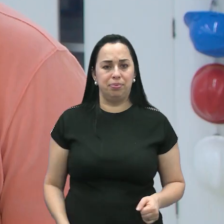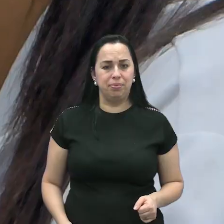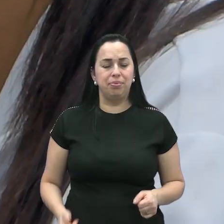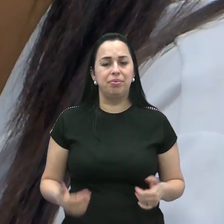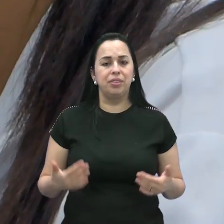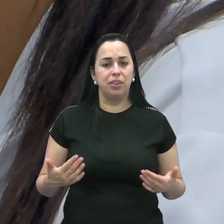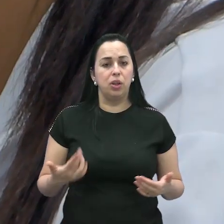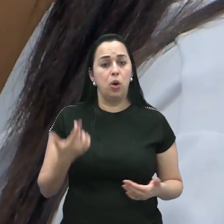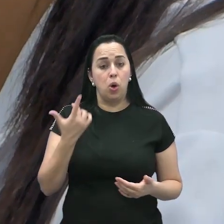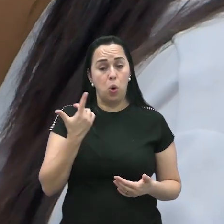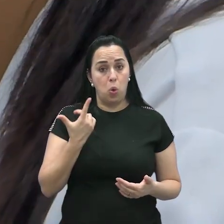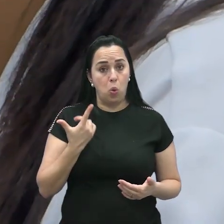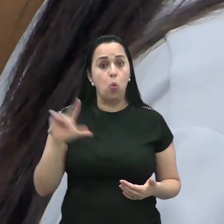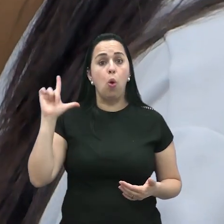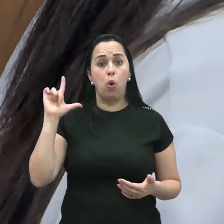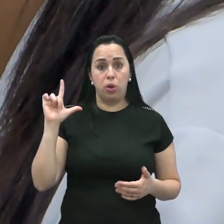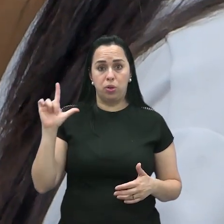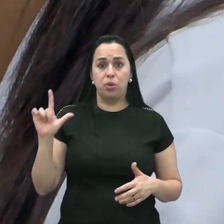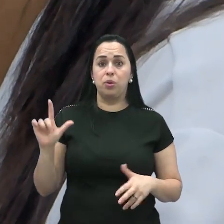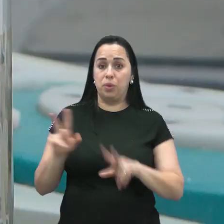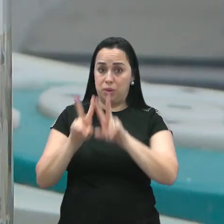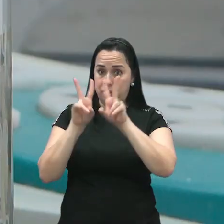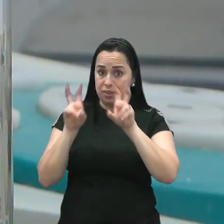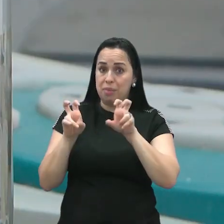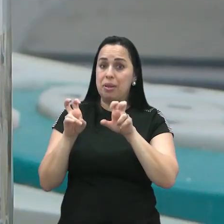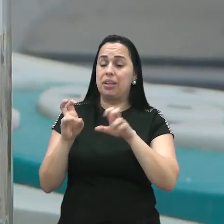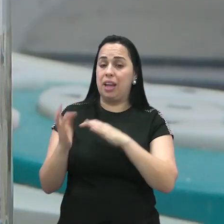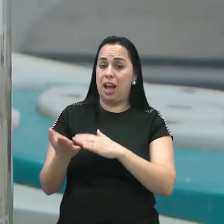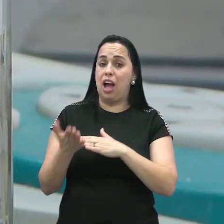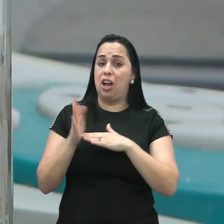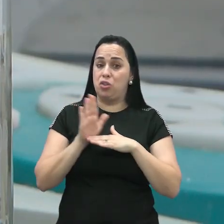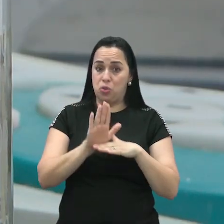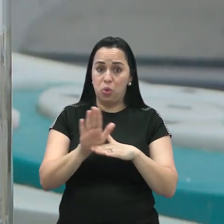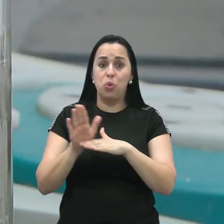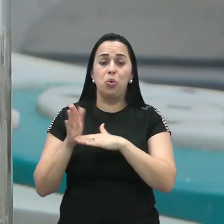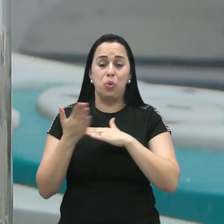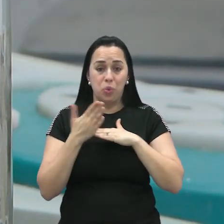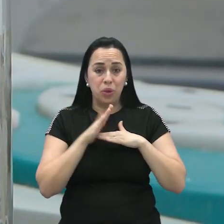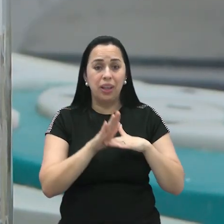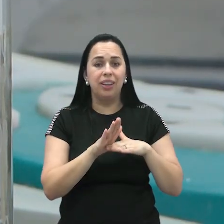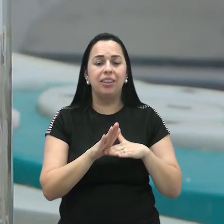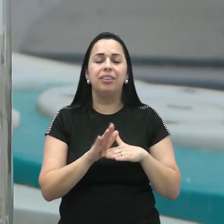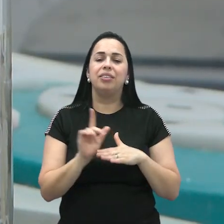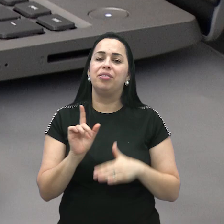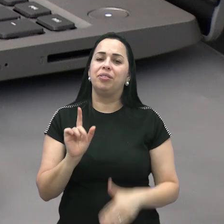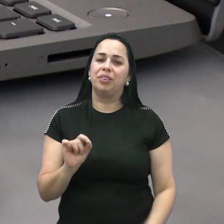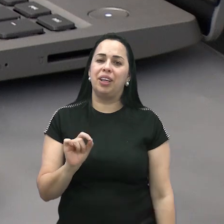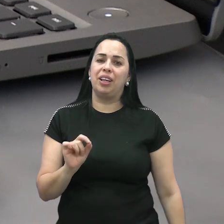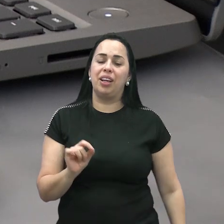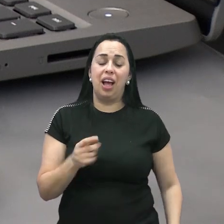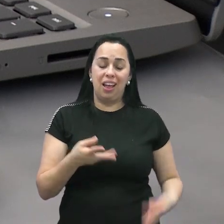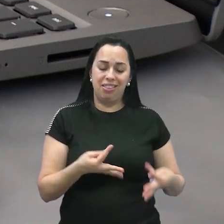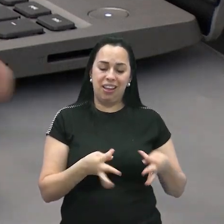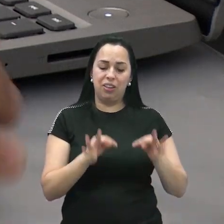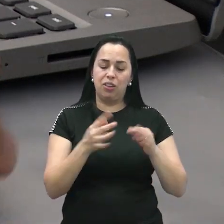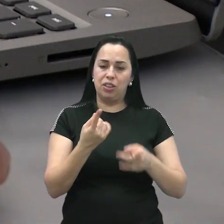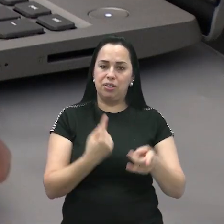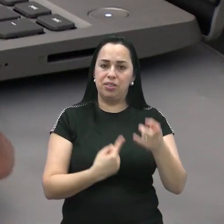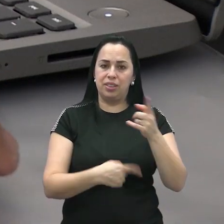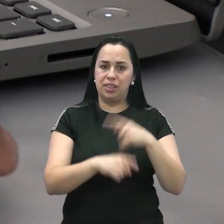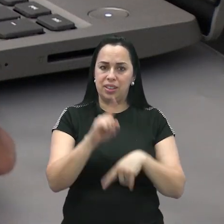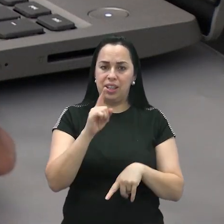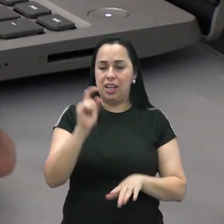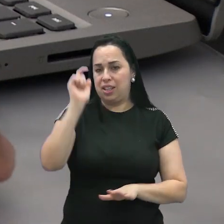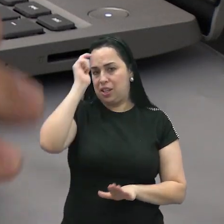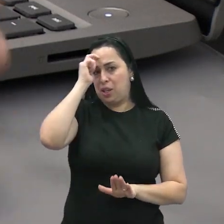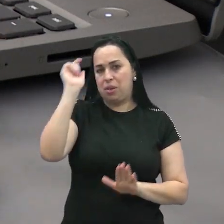né? Outro fator que colabora para essas transformações na maneira que enxergamos o trabalho é o avanço da tecnologia.